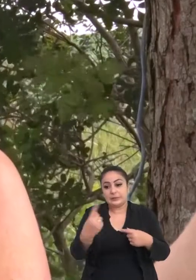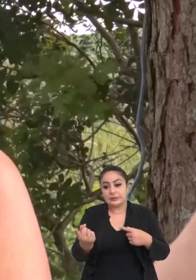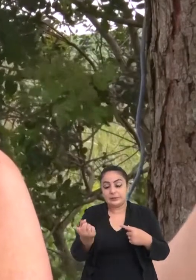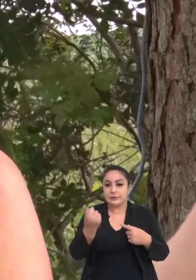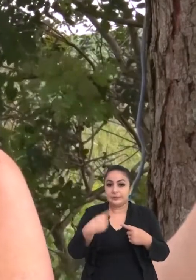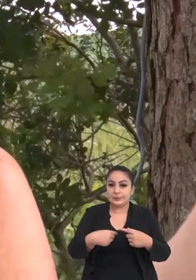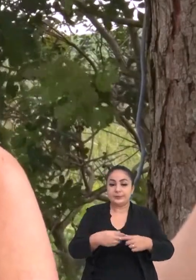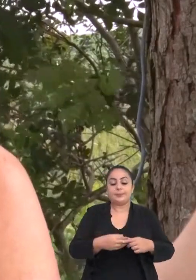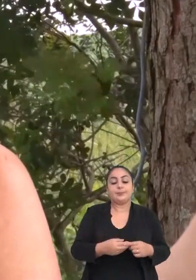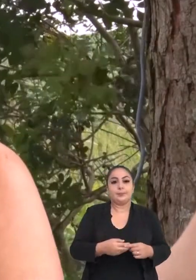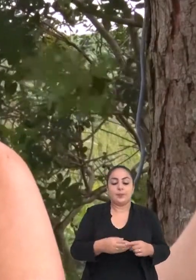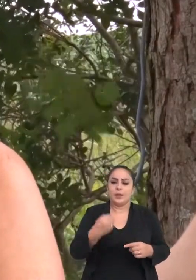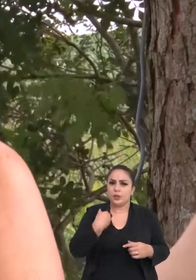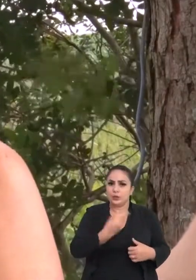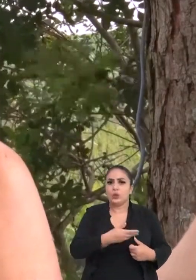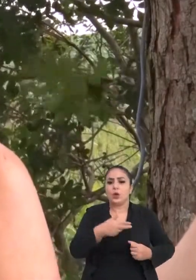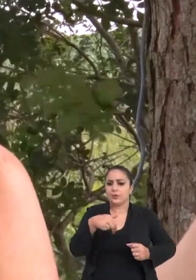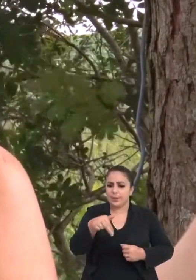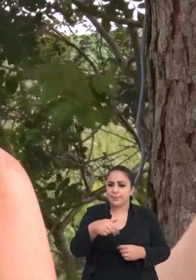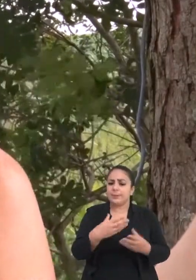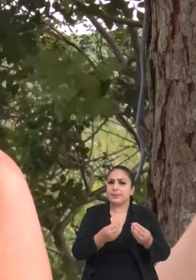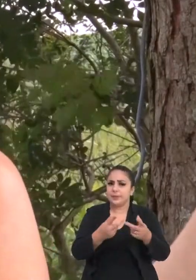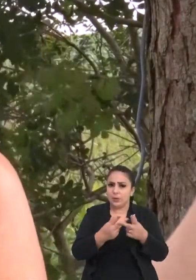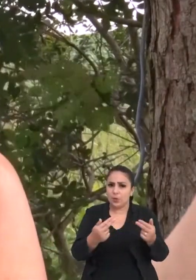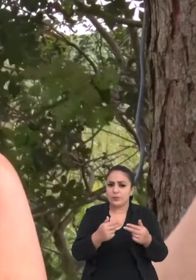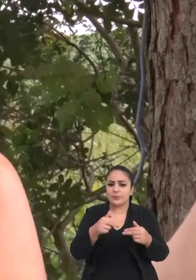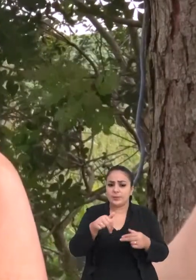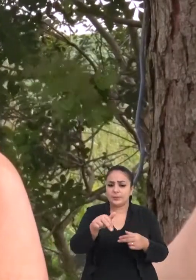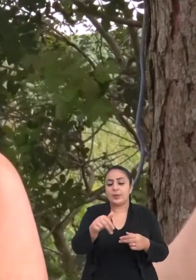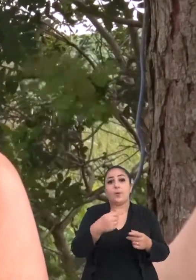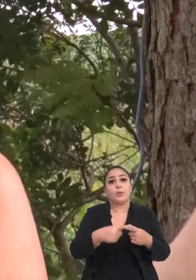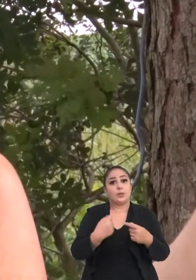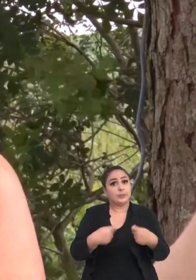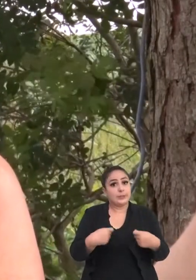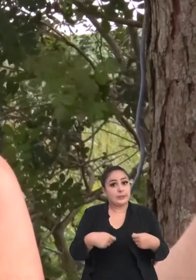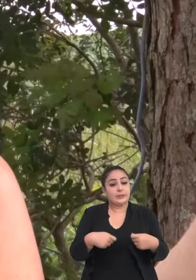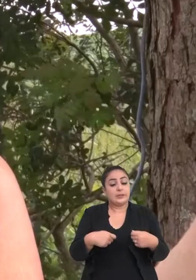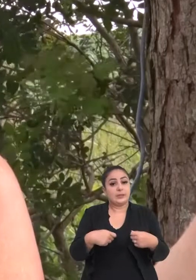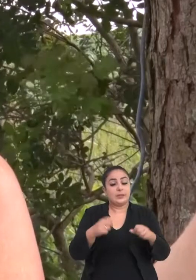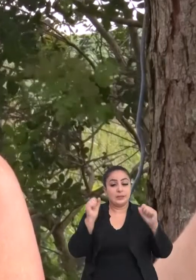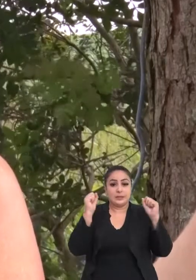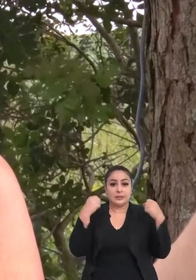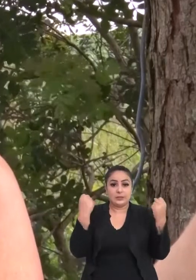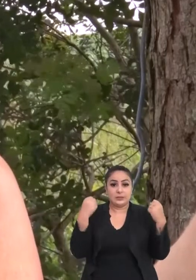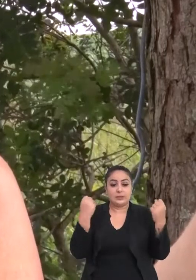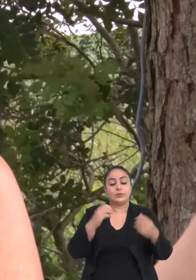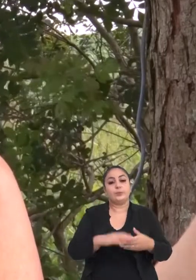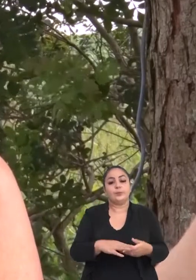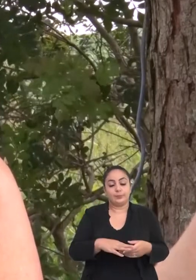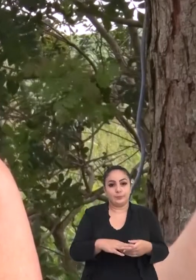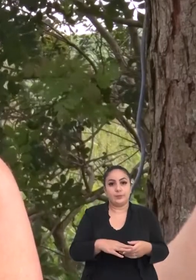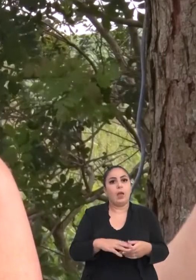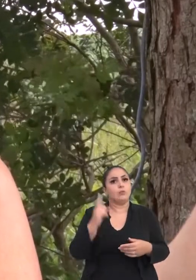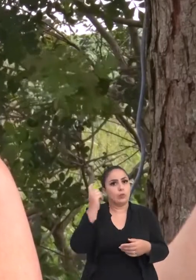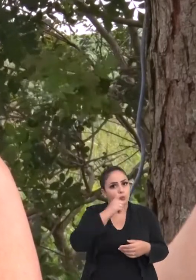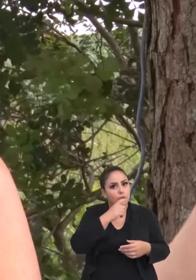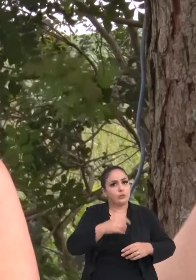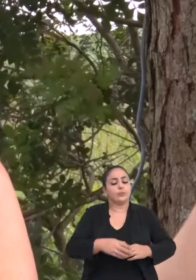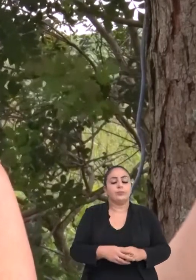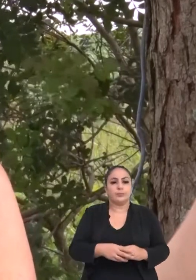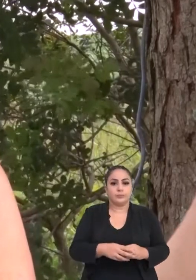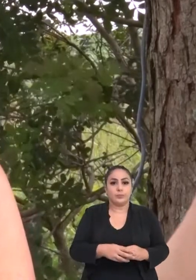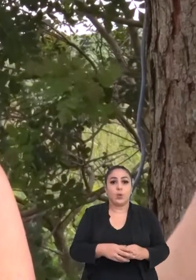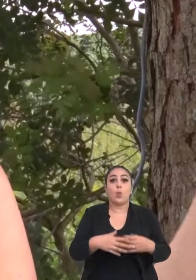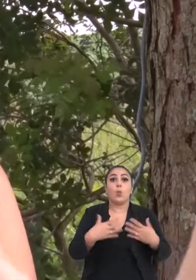né, precisa de ir e vir, né. E a gente caminha também, a gente faz caminhada nas estradas, né, que ele precisa de atividade, né, daí